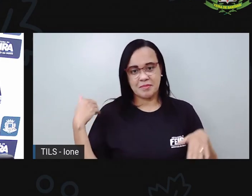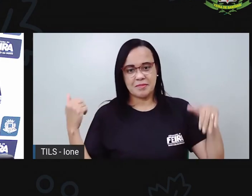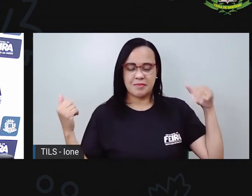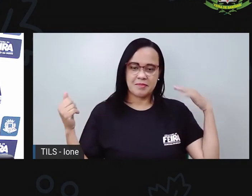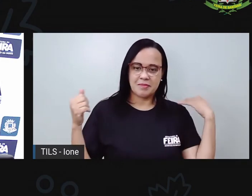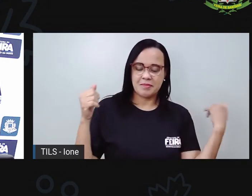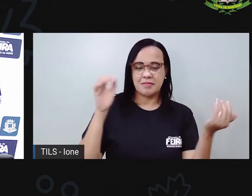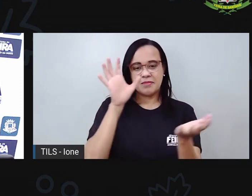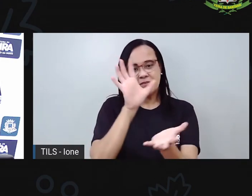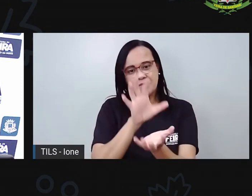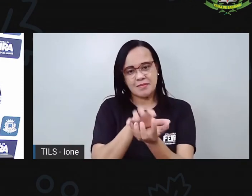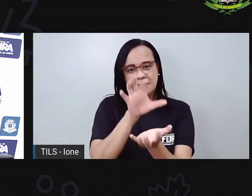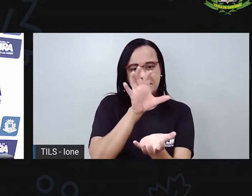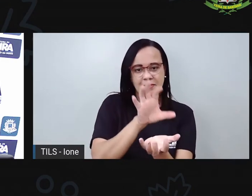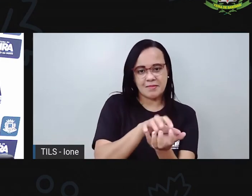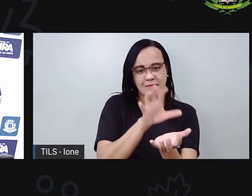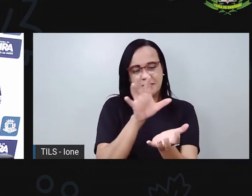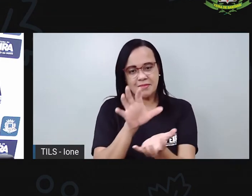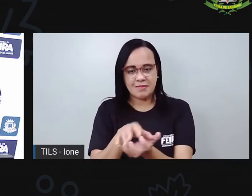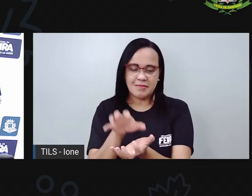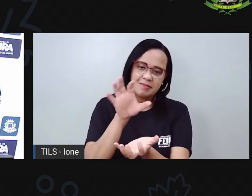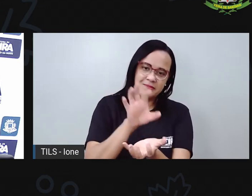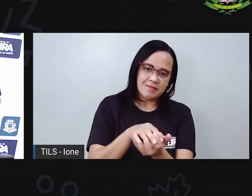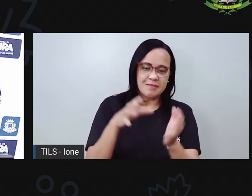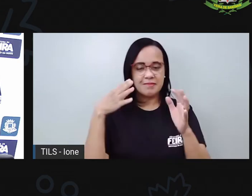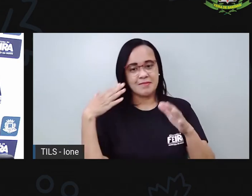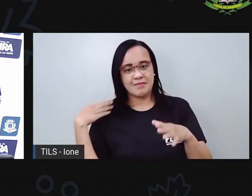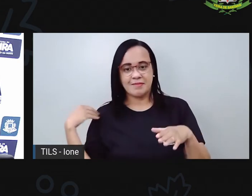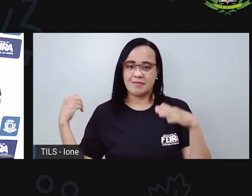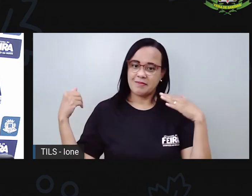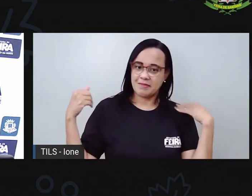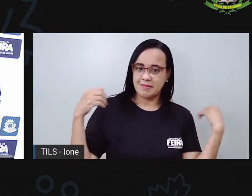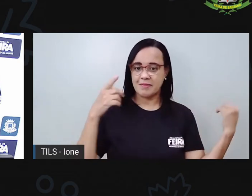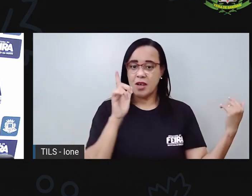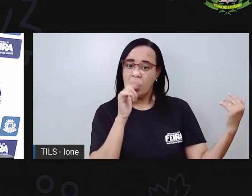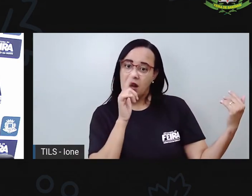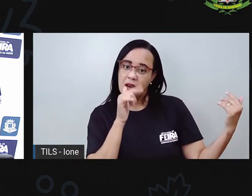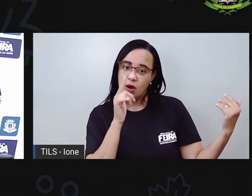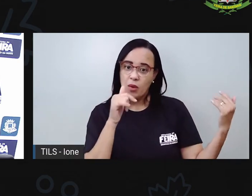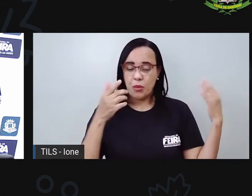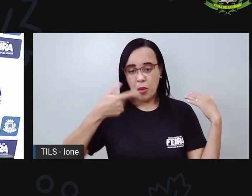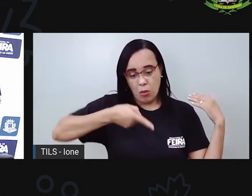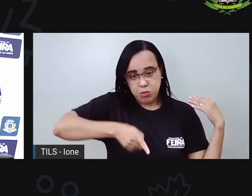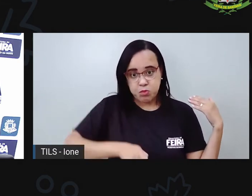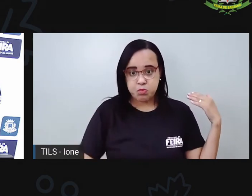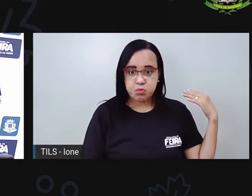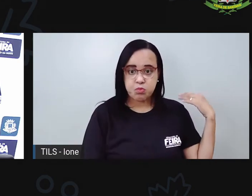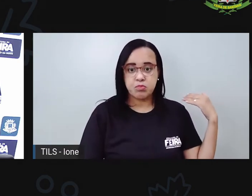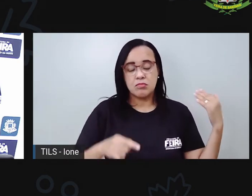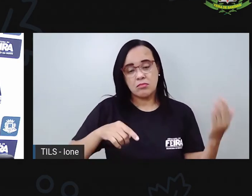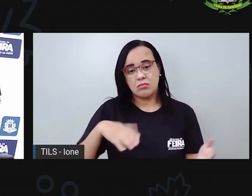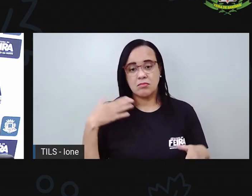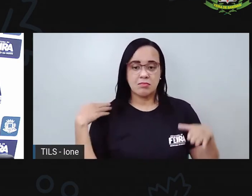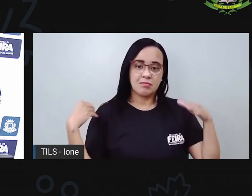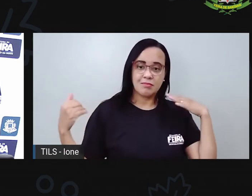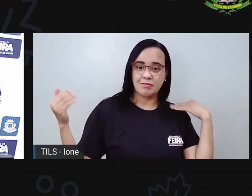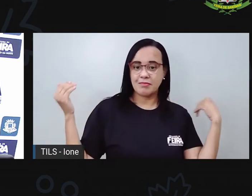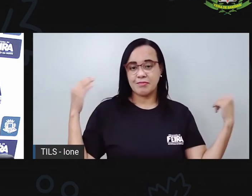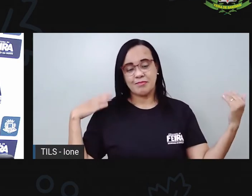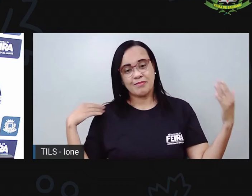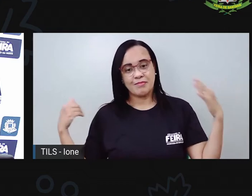jacaré foi passear lá na lagoa o jacaré foi passear lá na